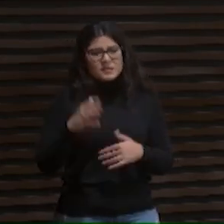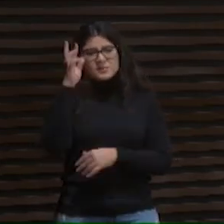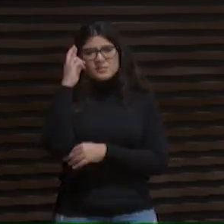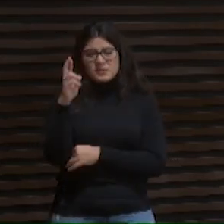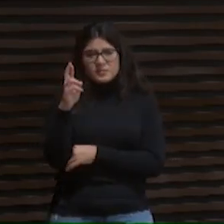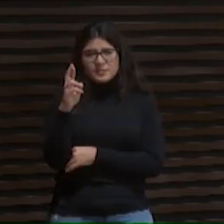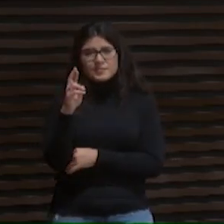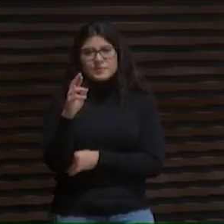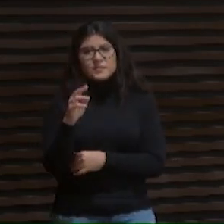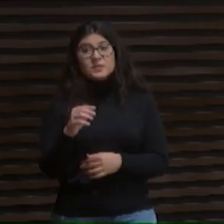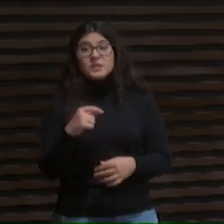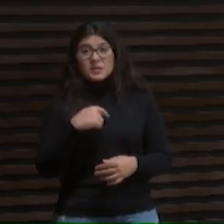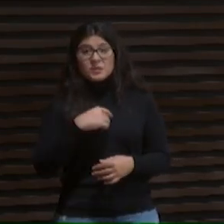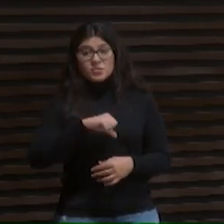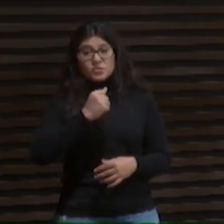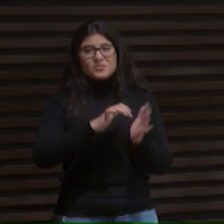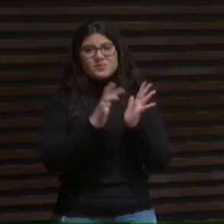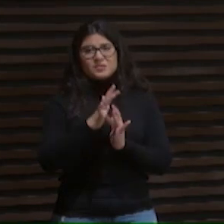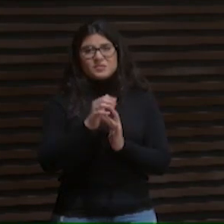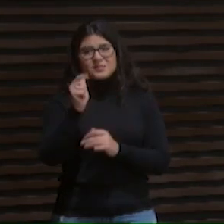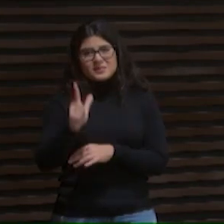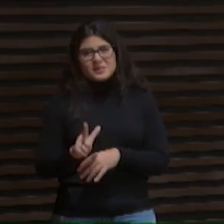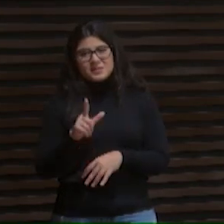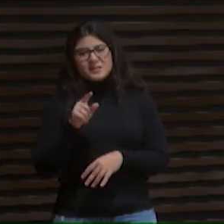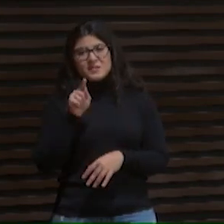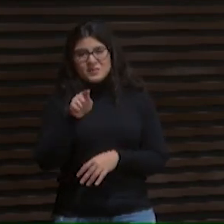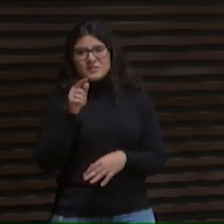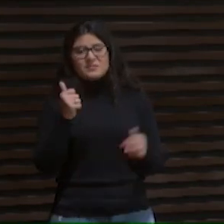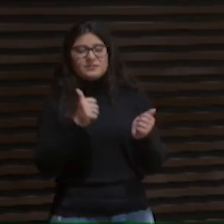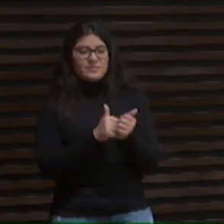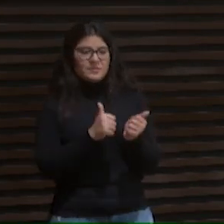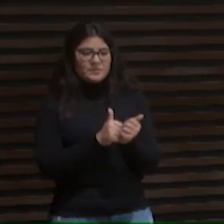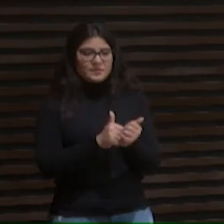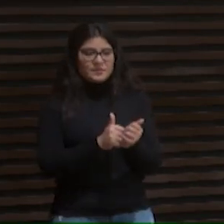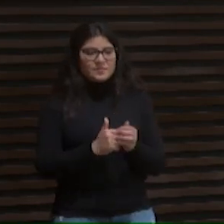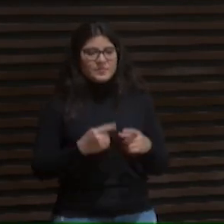Sou Jesus, a quem tu persegues.